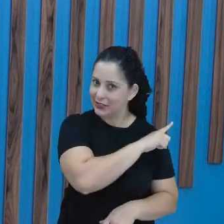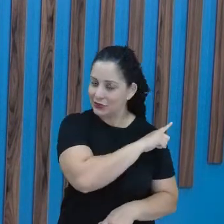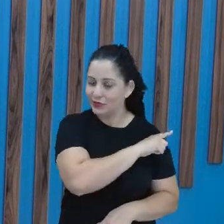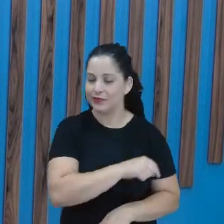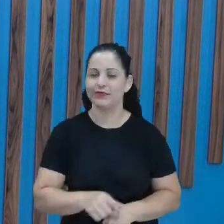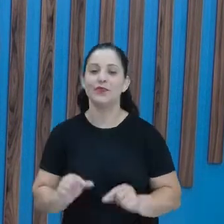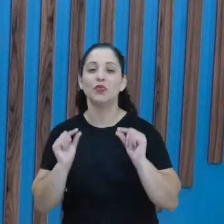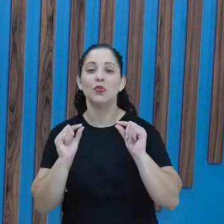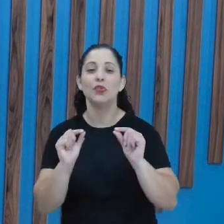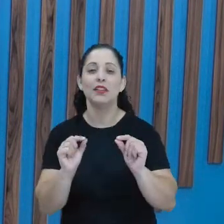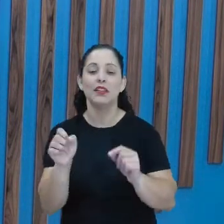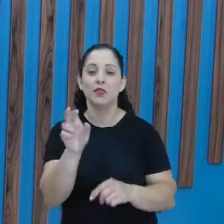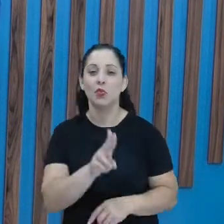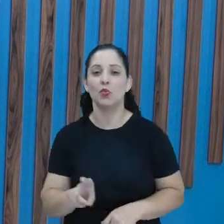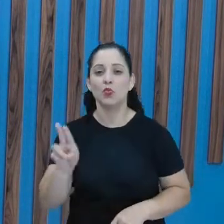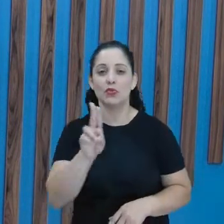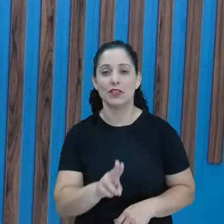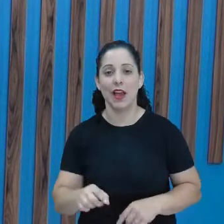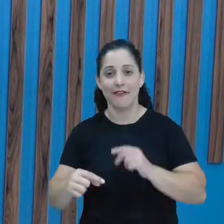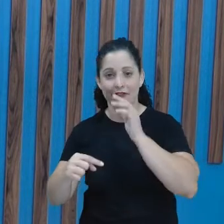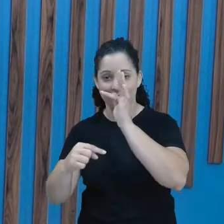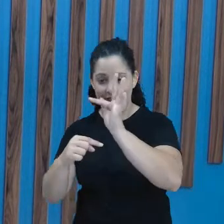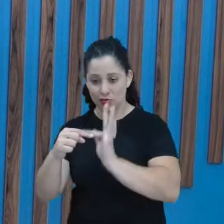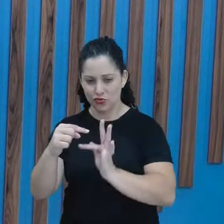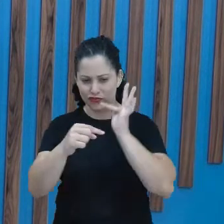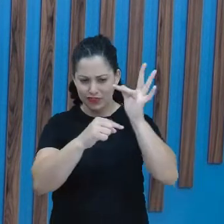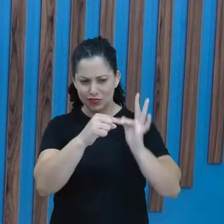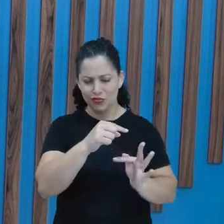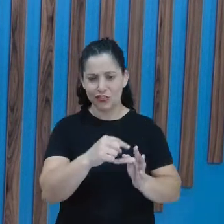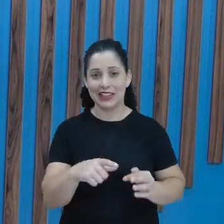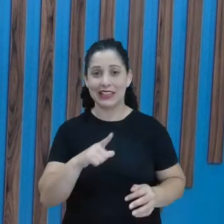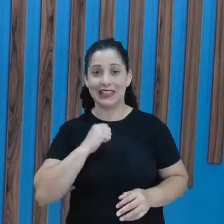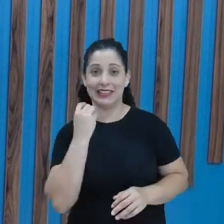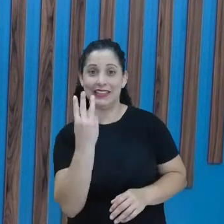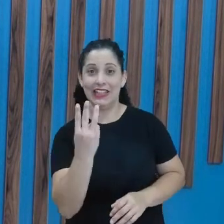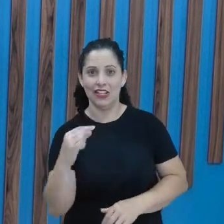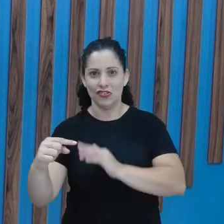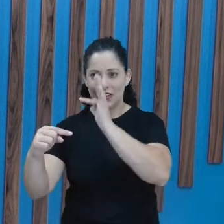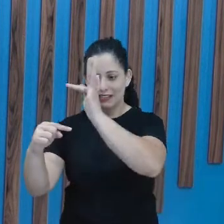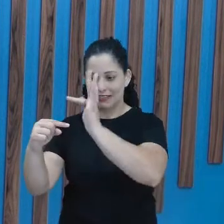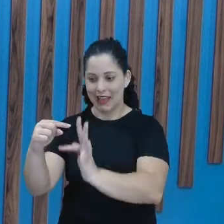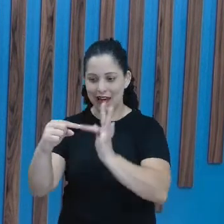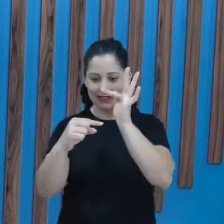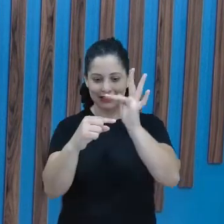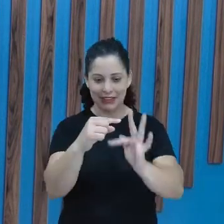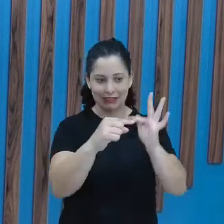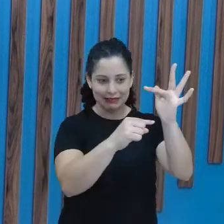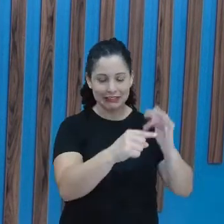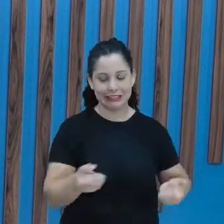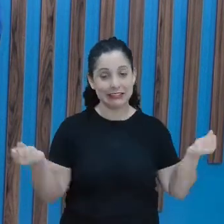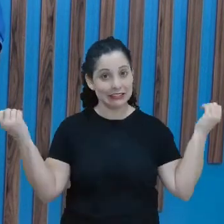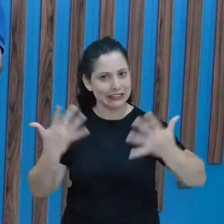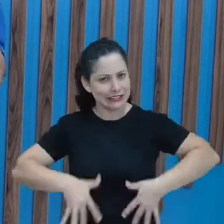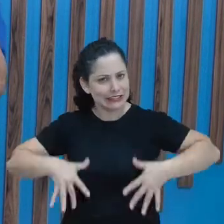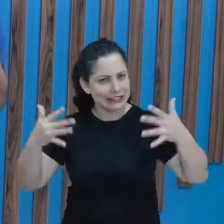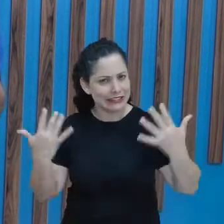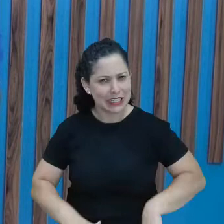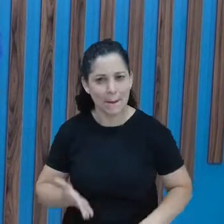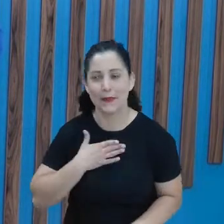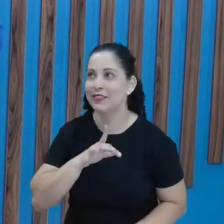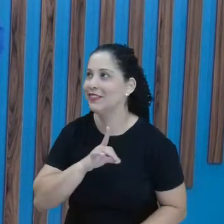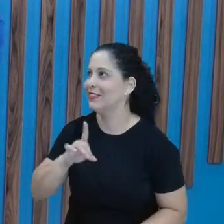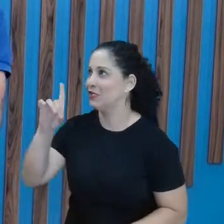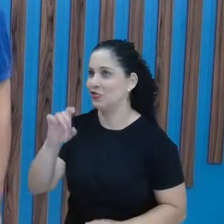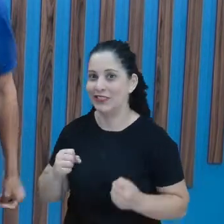a gente vai colocar agora, em vez de duas frações, vamos colocar três frações. Ai, meu Deus, Ricardinho, três